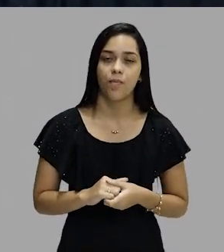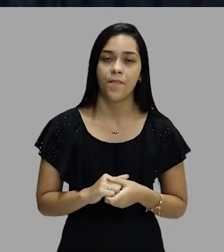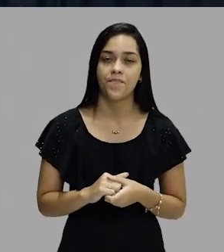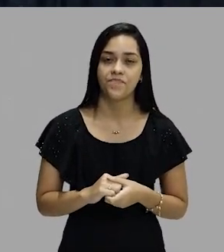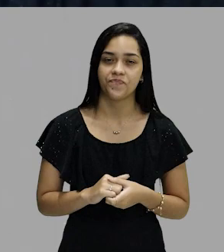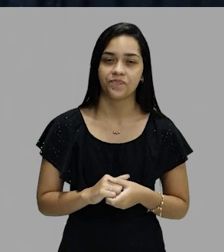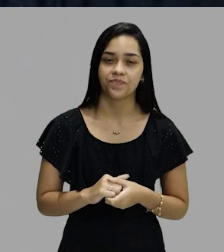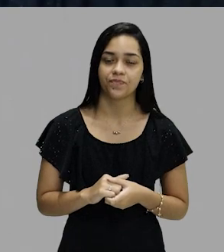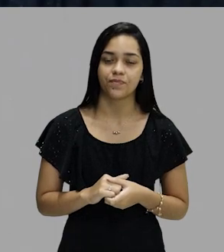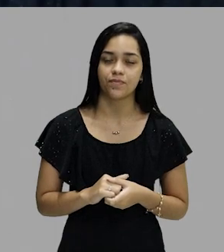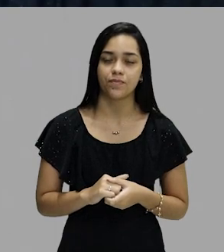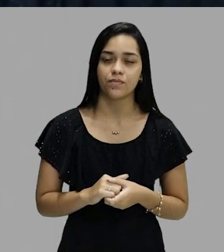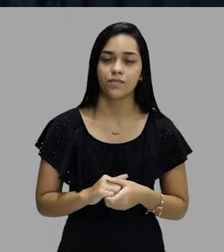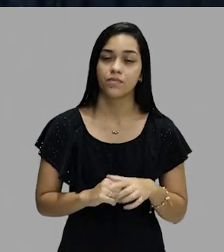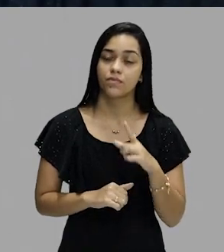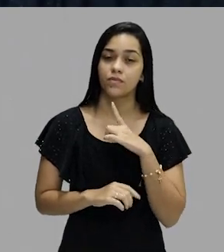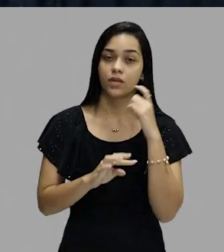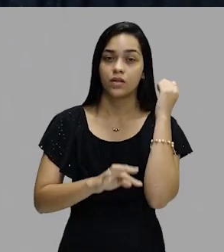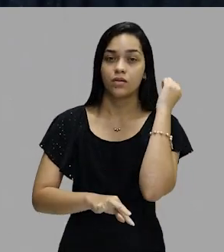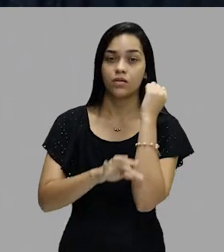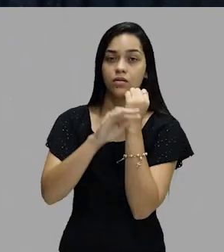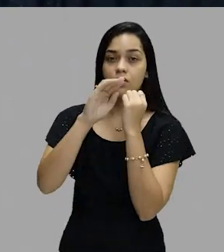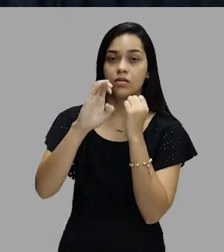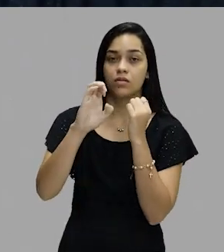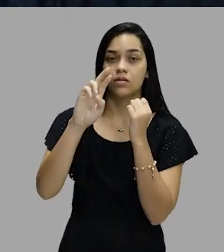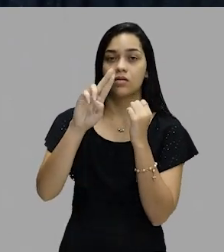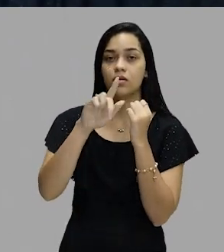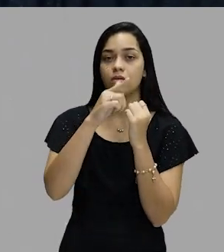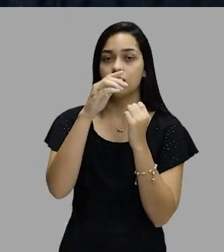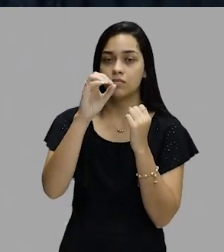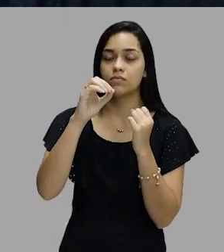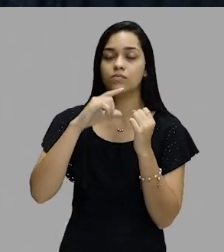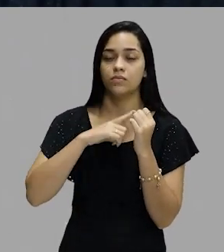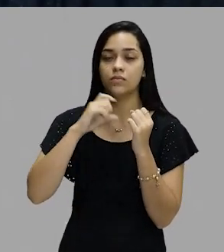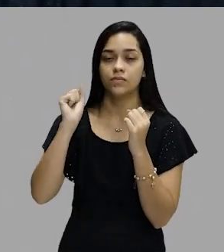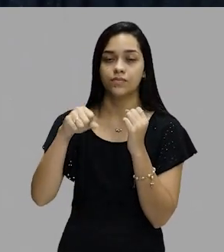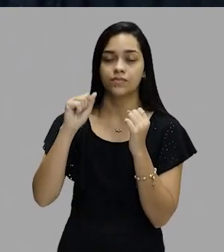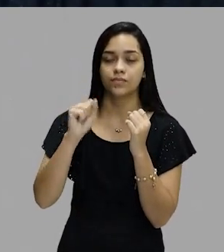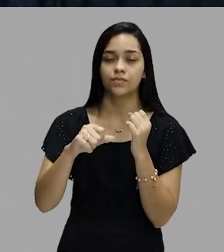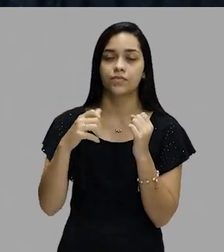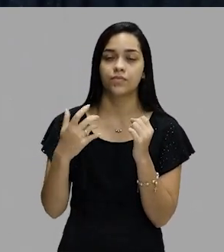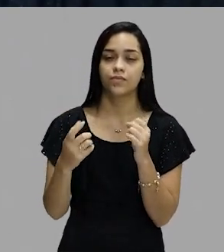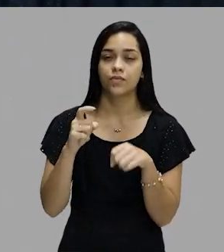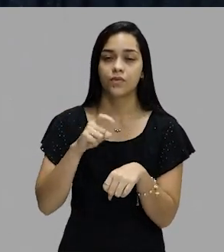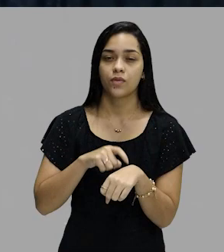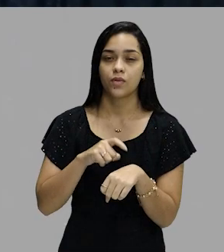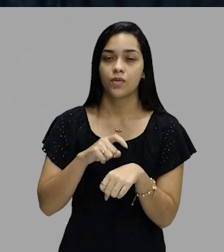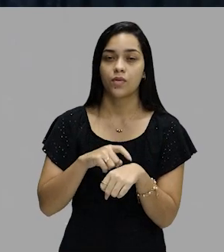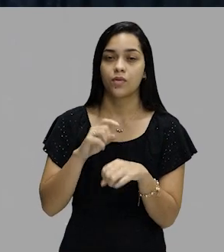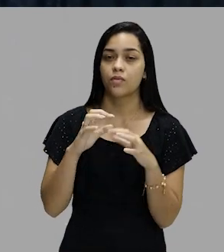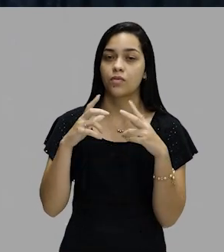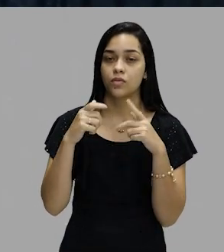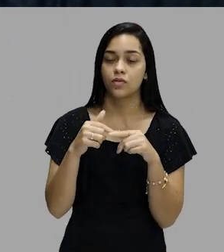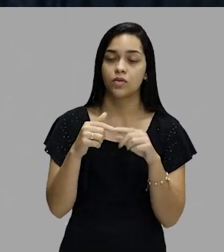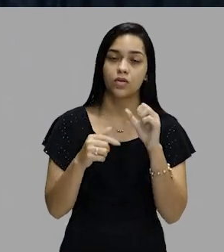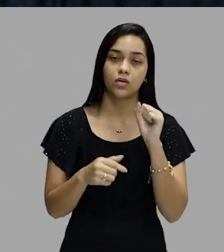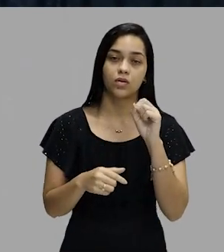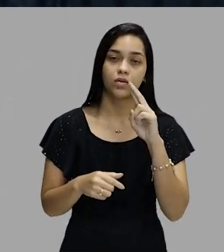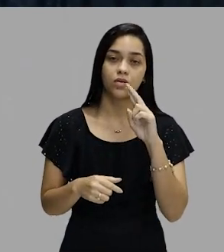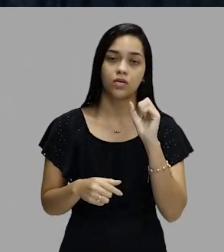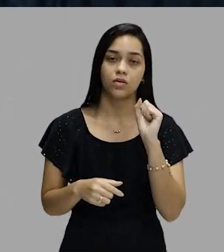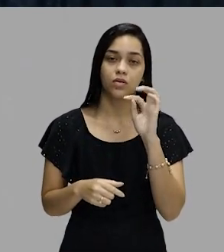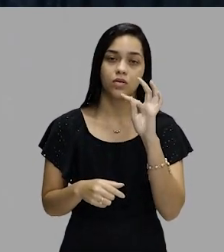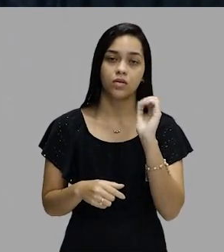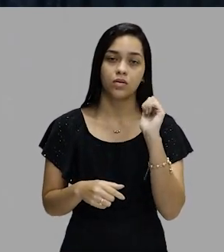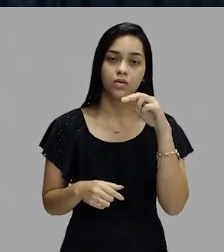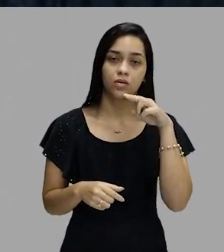Então, a temperatura de ebulição, ela é um ponto fixo para cada substância. Cada substância tem